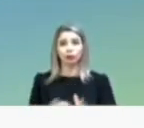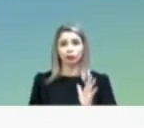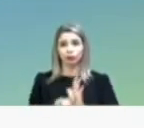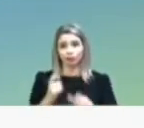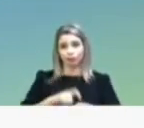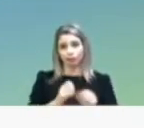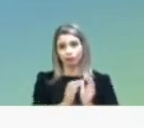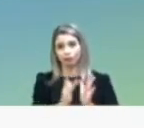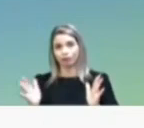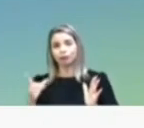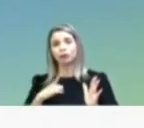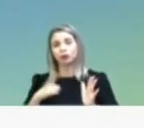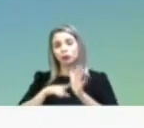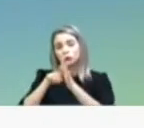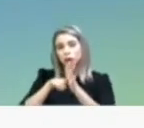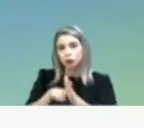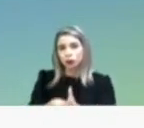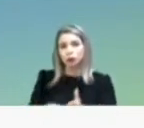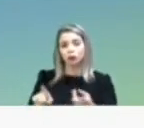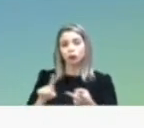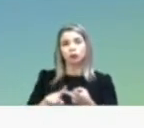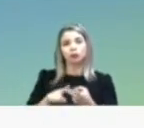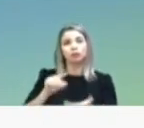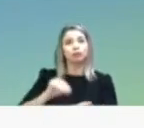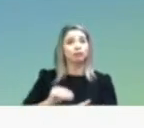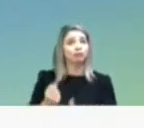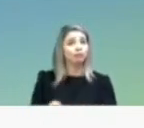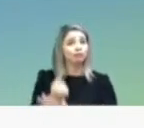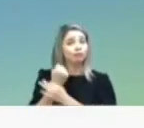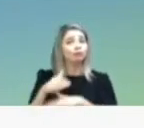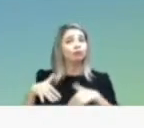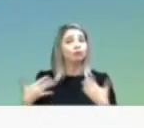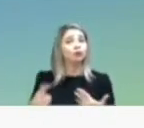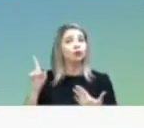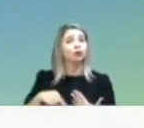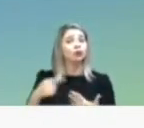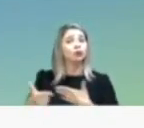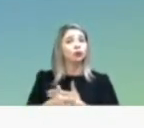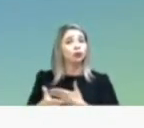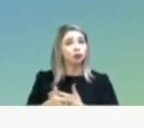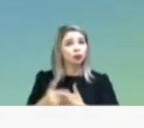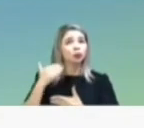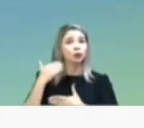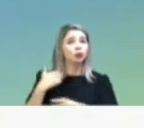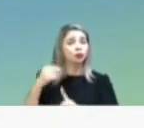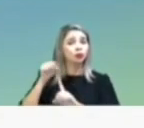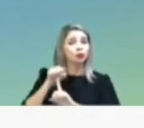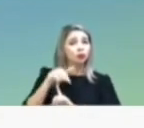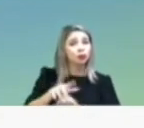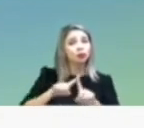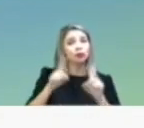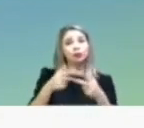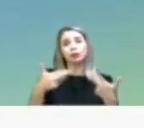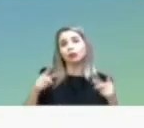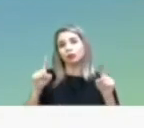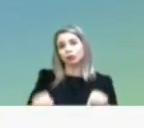tem um componente de fiscal tem um componente de incerteza em relação a qual vai ser a função reação do Banco Central à frente mas acho que são coisas